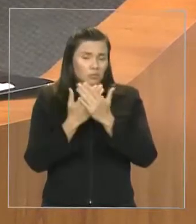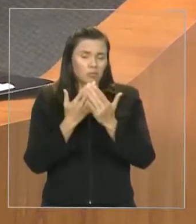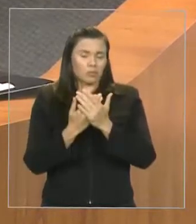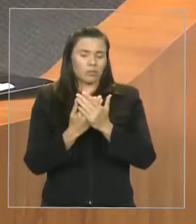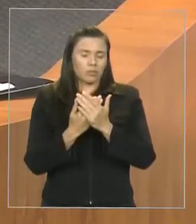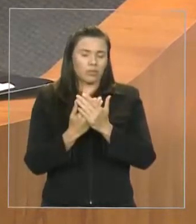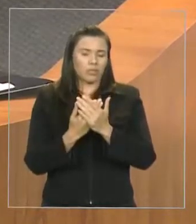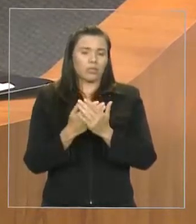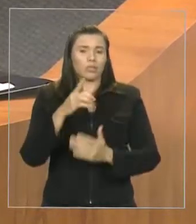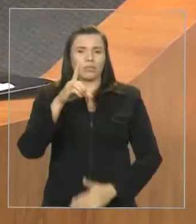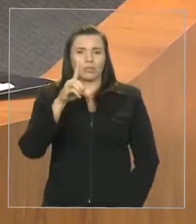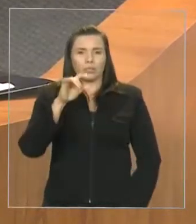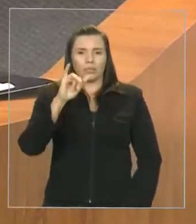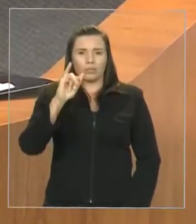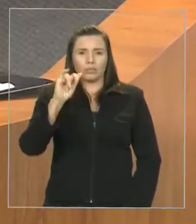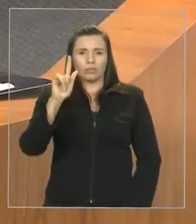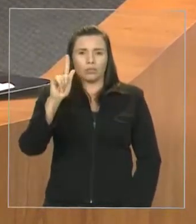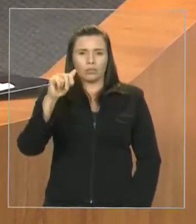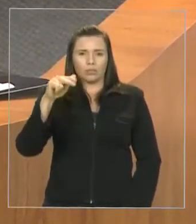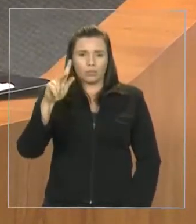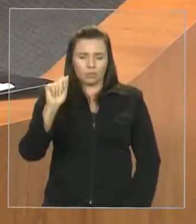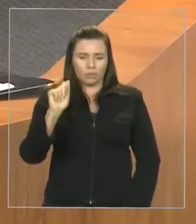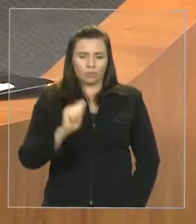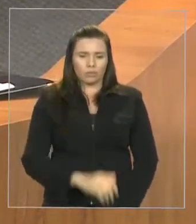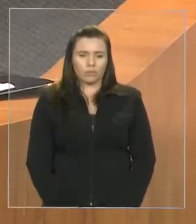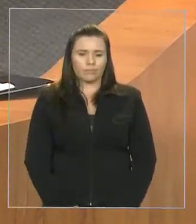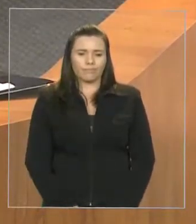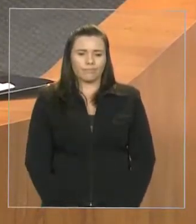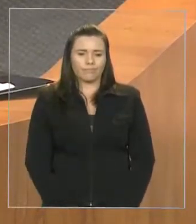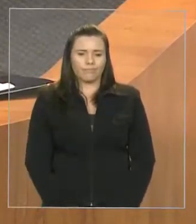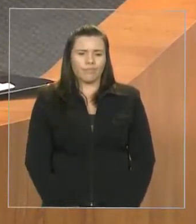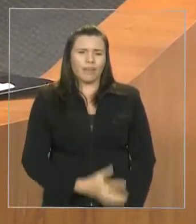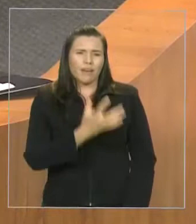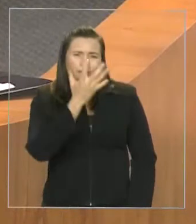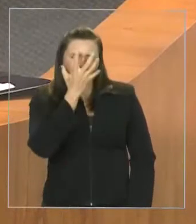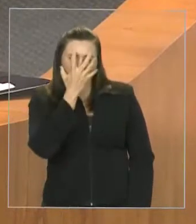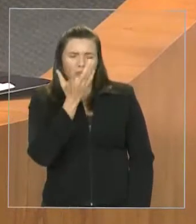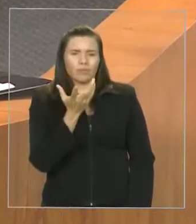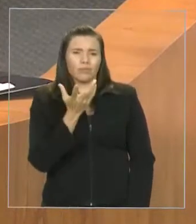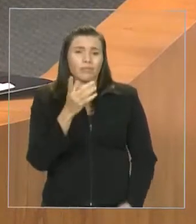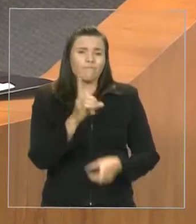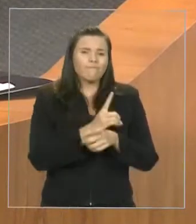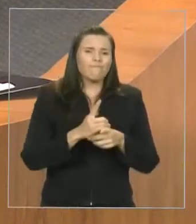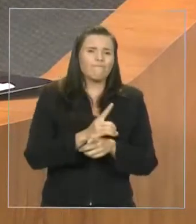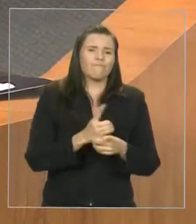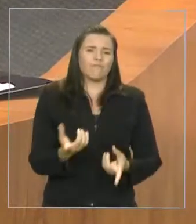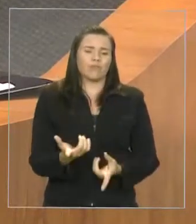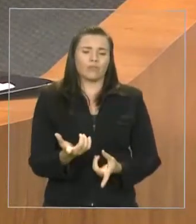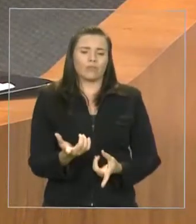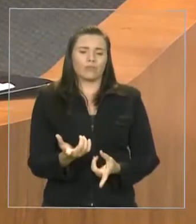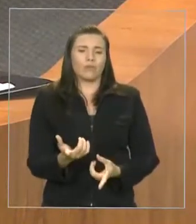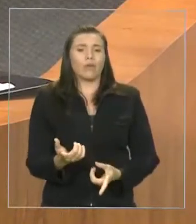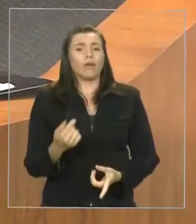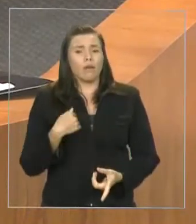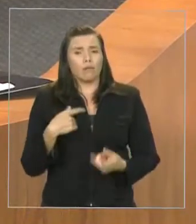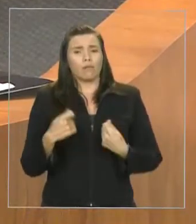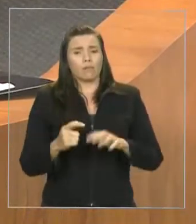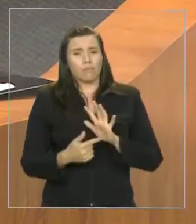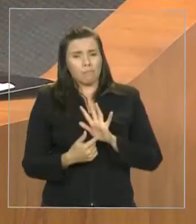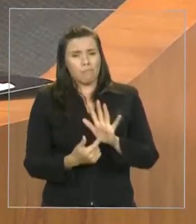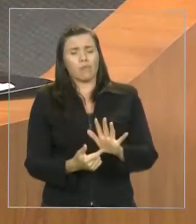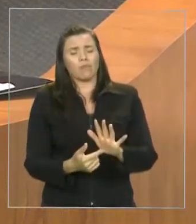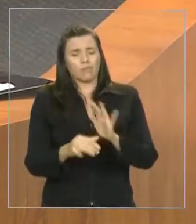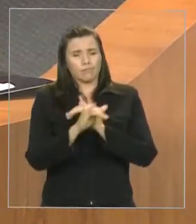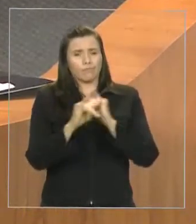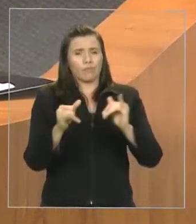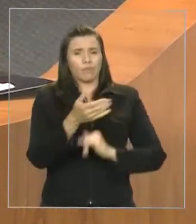máscara precisa cair, precisa ser desmascarada. A verdade precisa vir à tona.